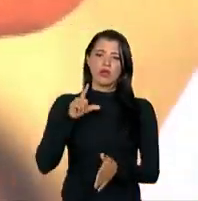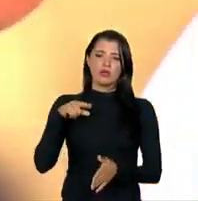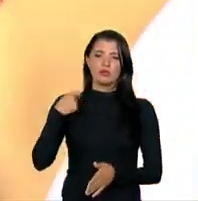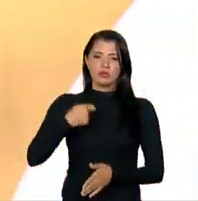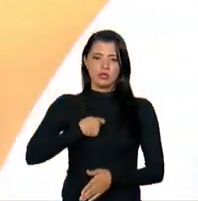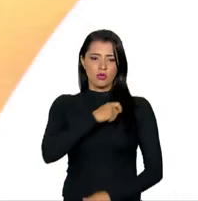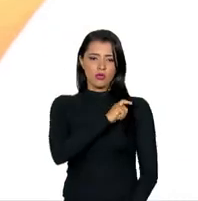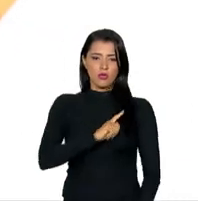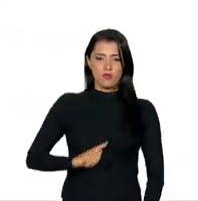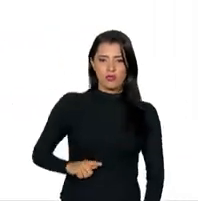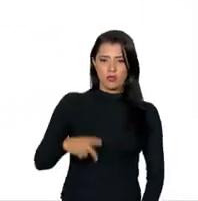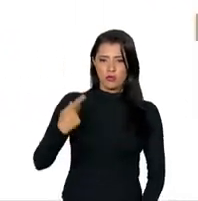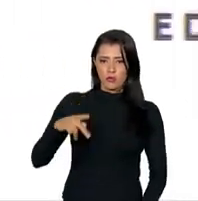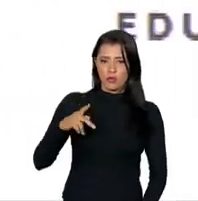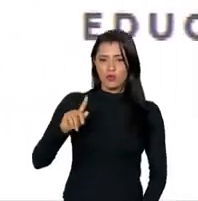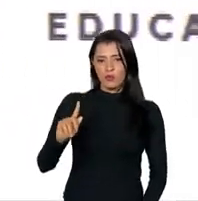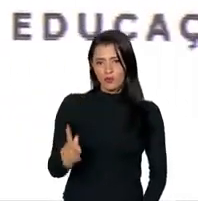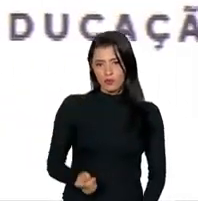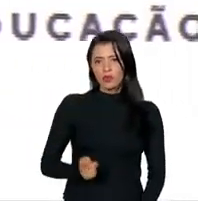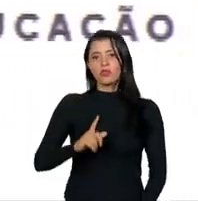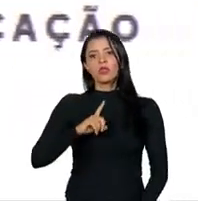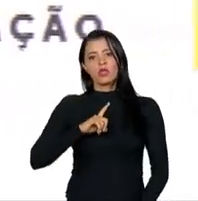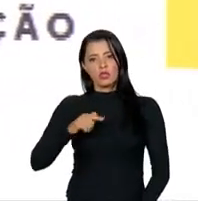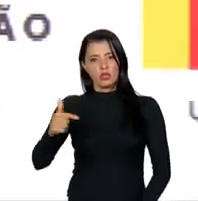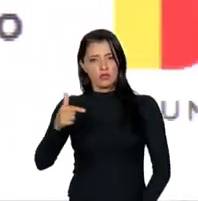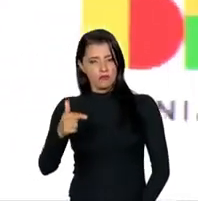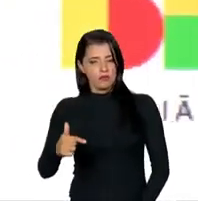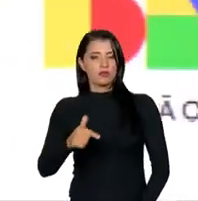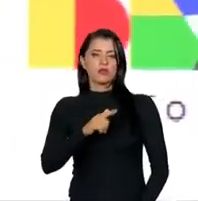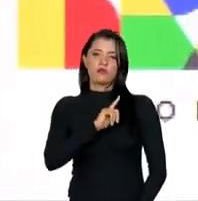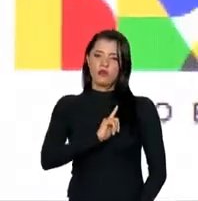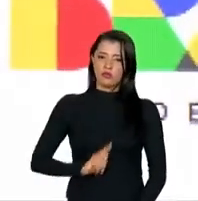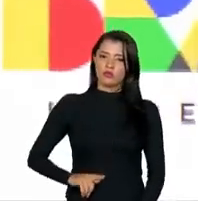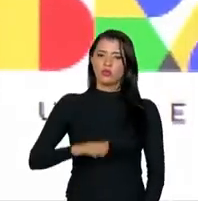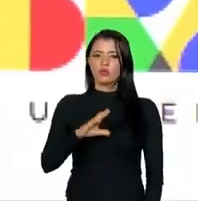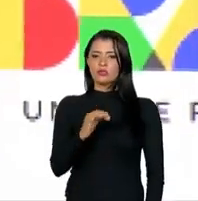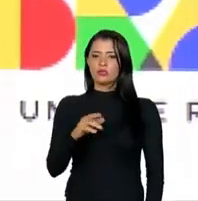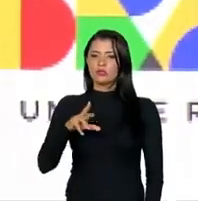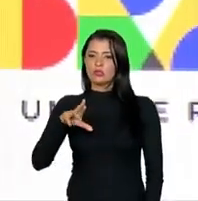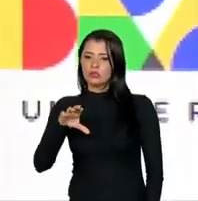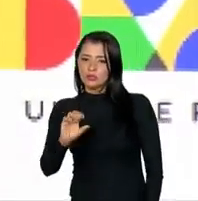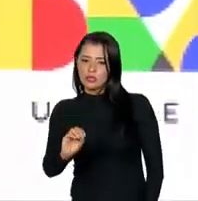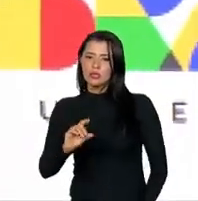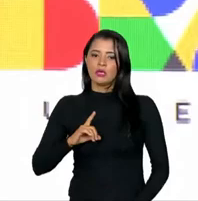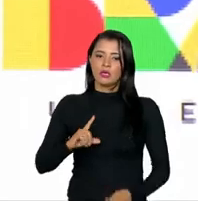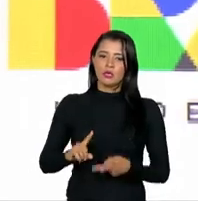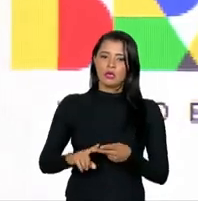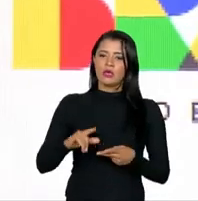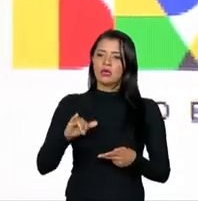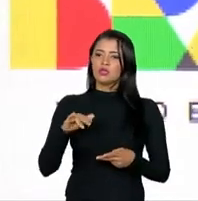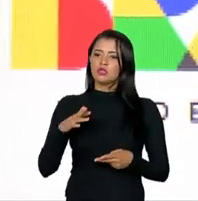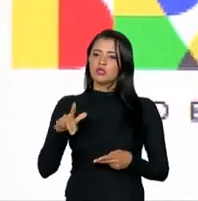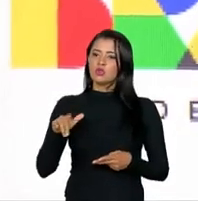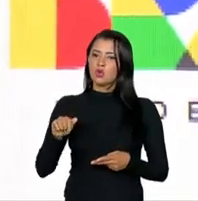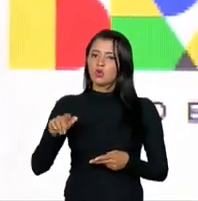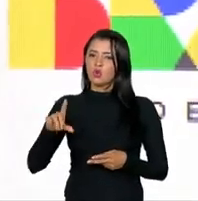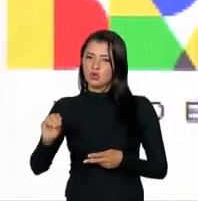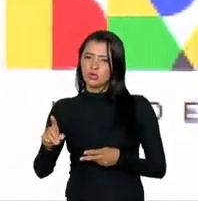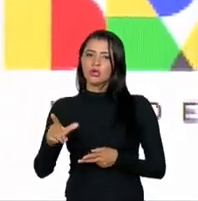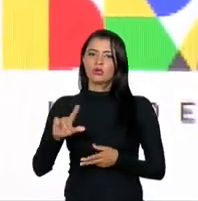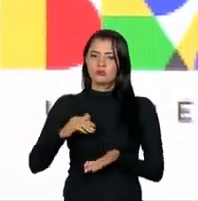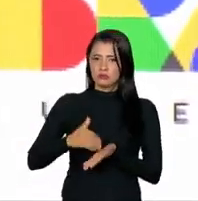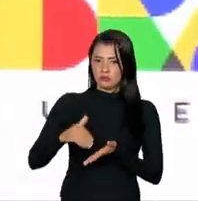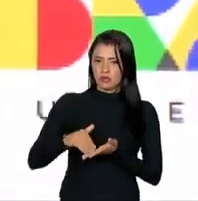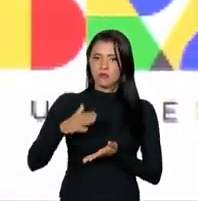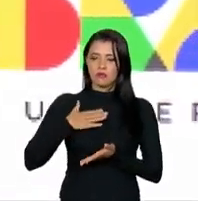tornar governador do estado, pelo ex-governador Cid Gomes, pela Isolda, que foi a minha vice-governadora, foi secretária de Estado,